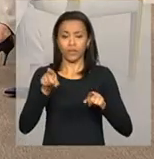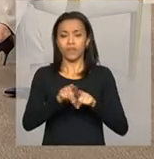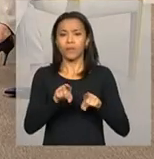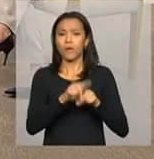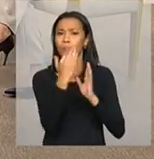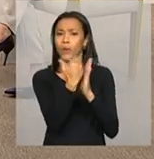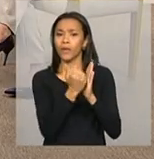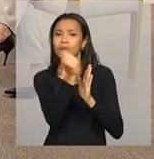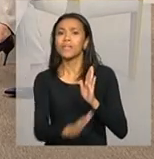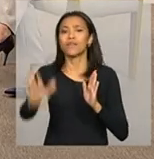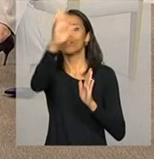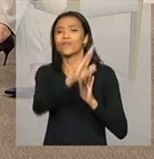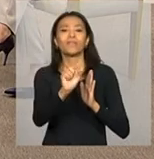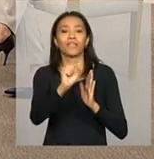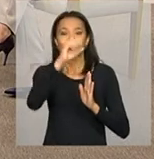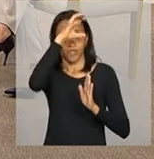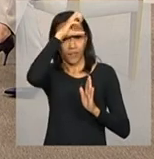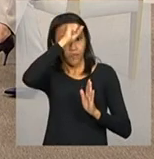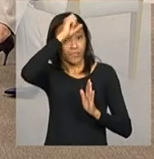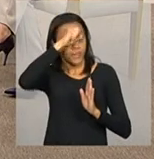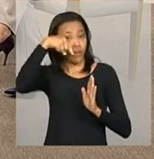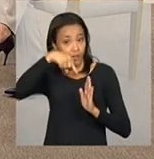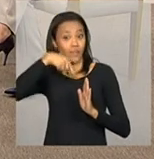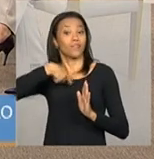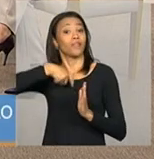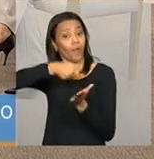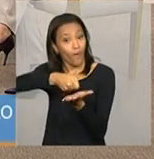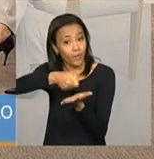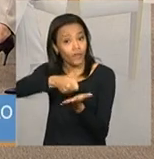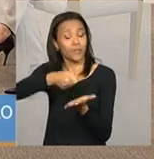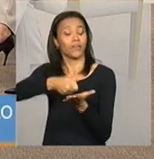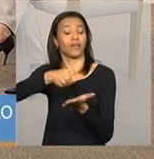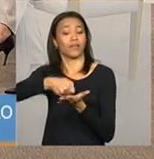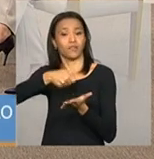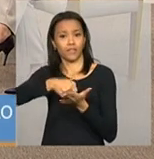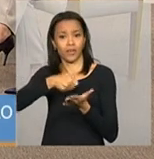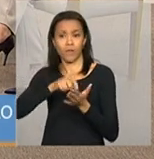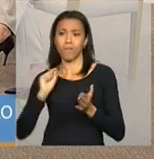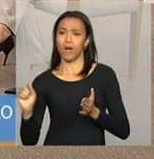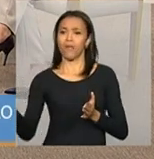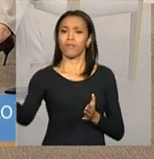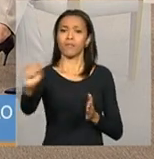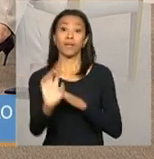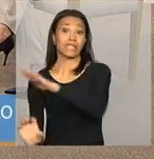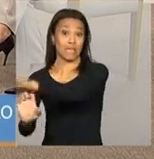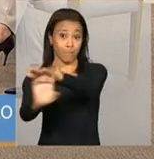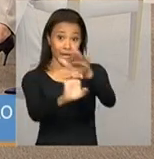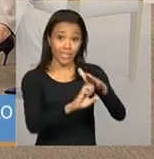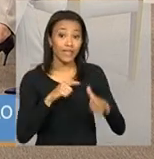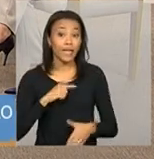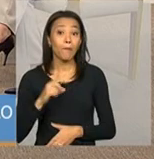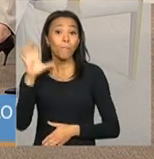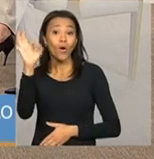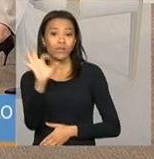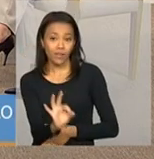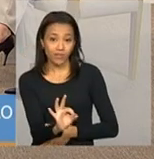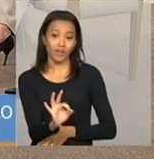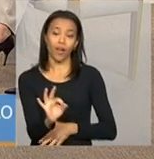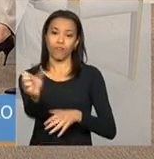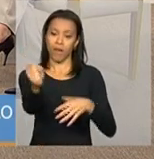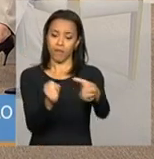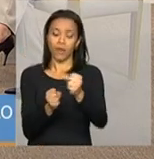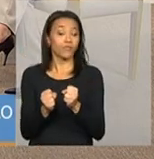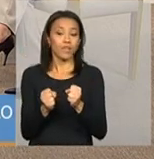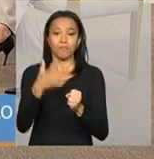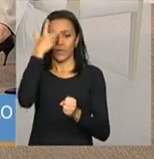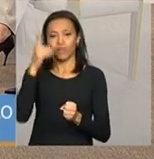Programa Nacional de Aprendizagem, que também tem a obrigação de as empresas colocarem um percentual de pessoas com